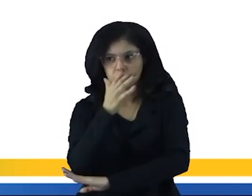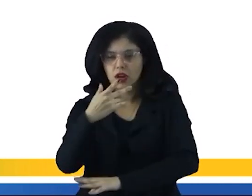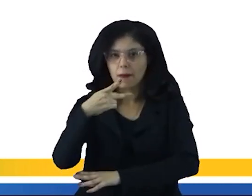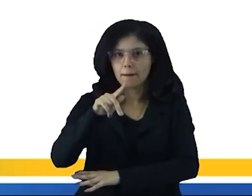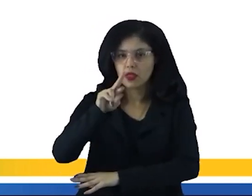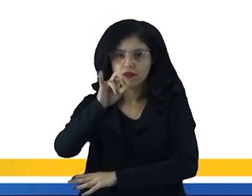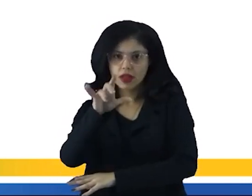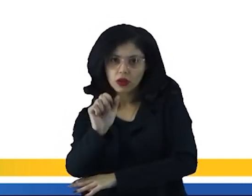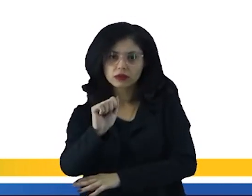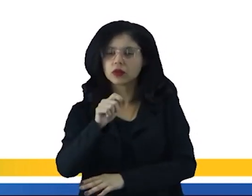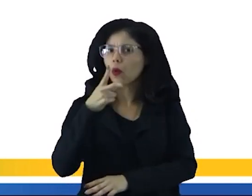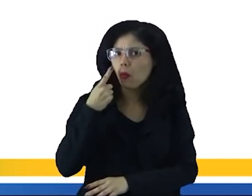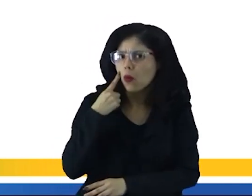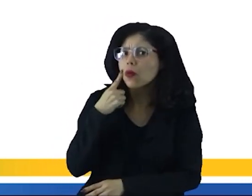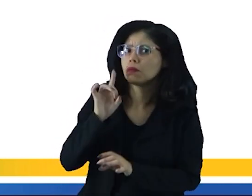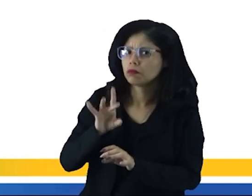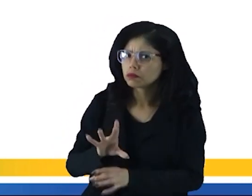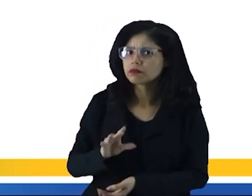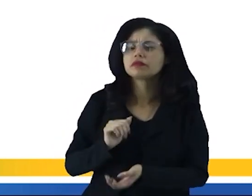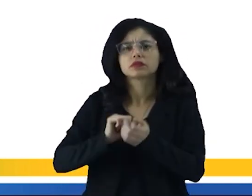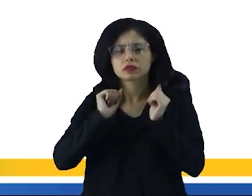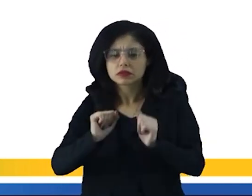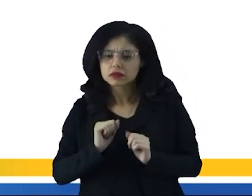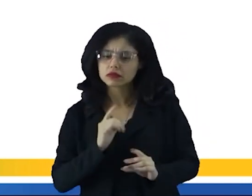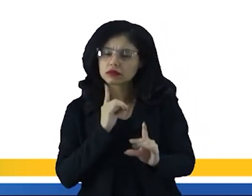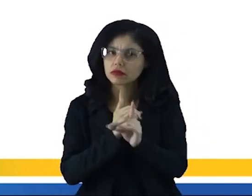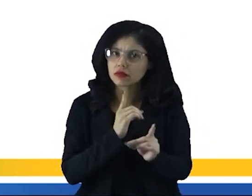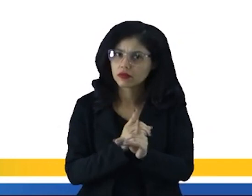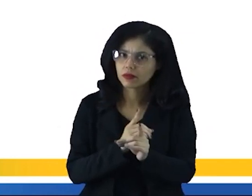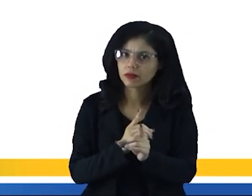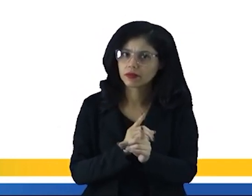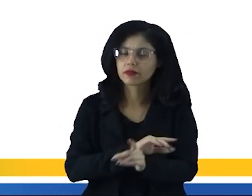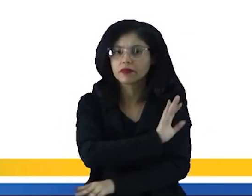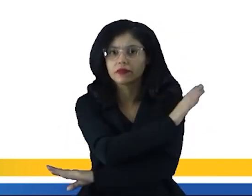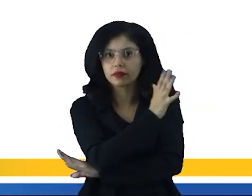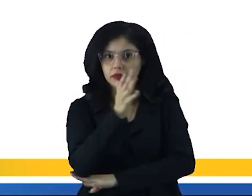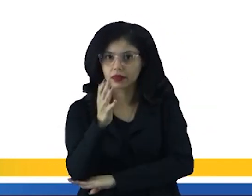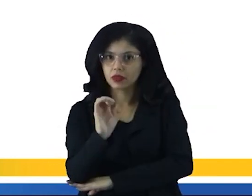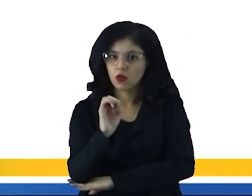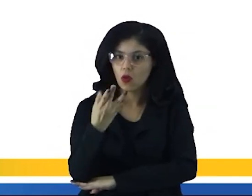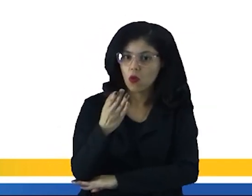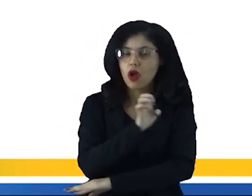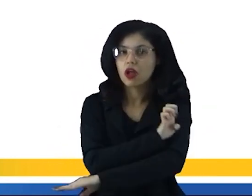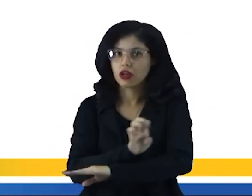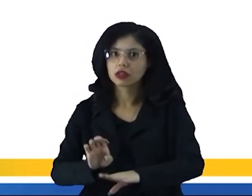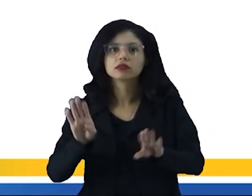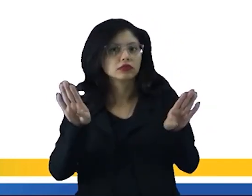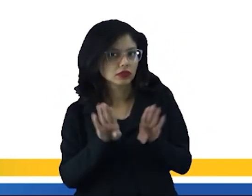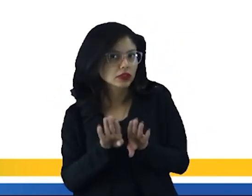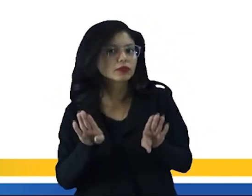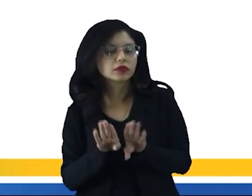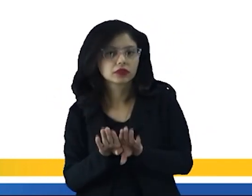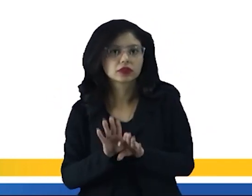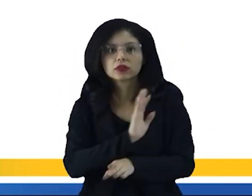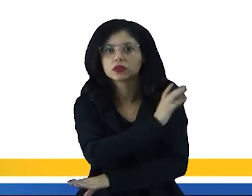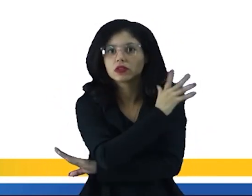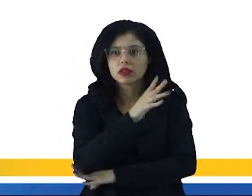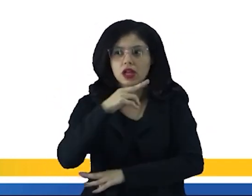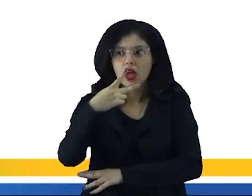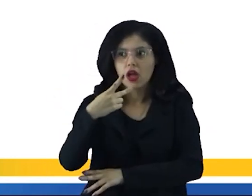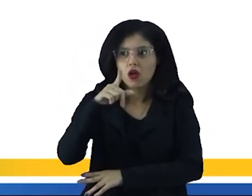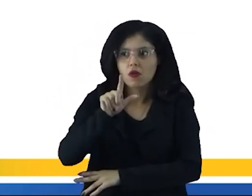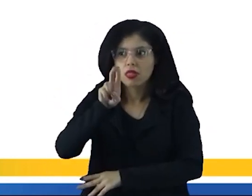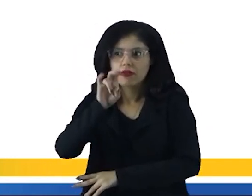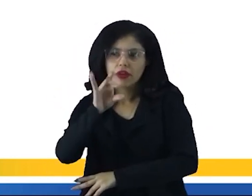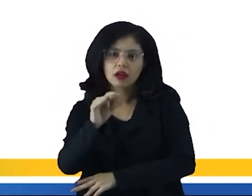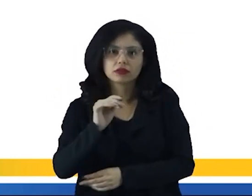pluvial tropical. Olha só, tu pode encontrar na prova o nome floresta tropical ou equatorial ou também floresta pluvial,